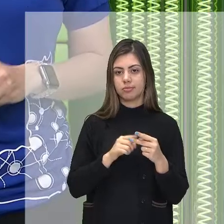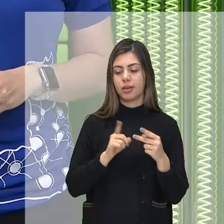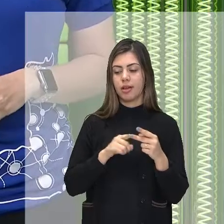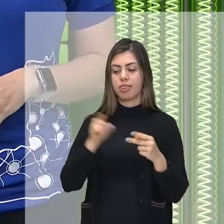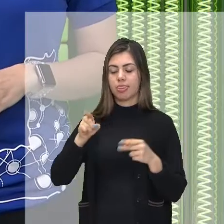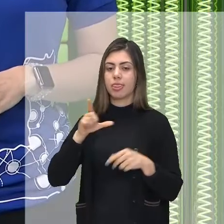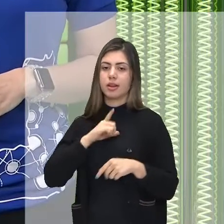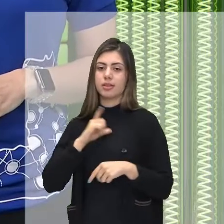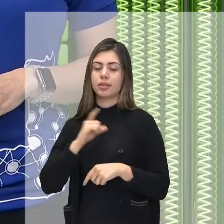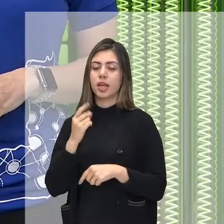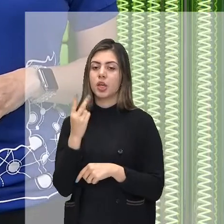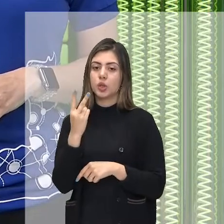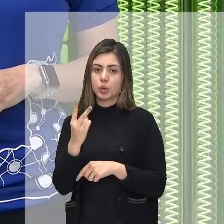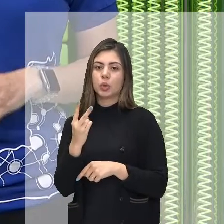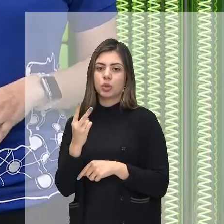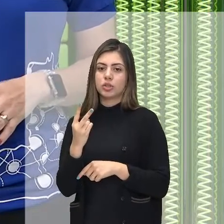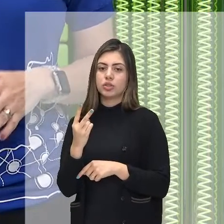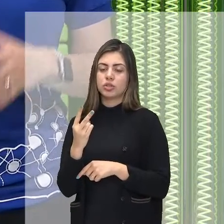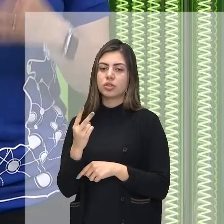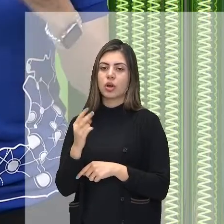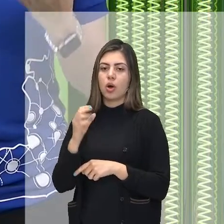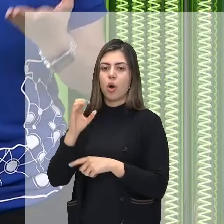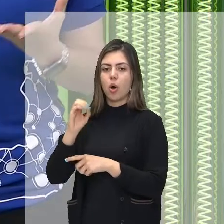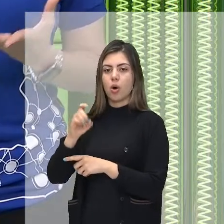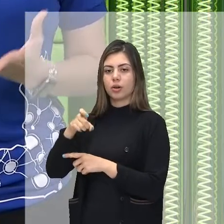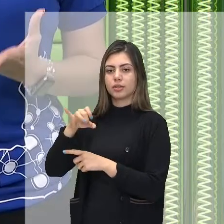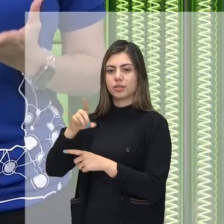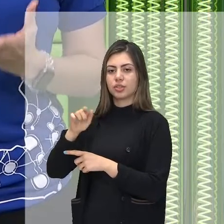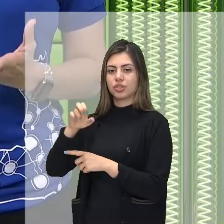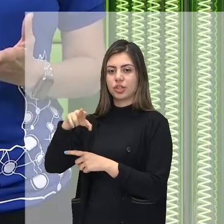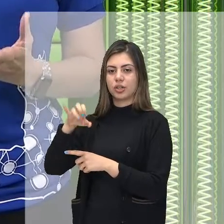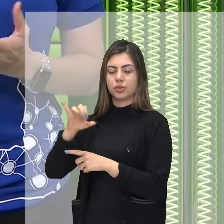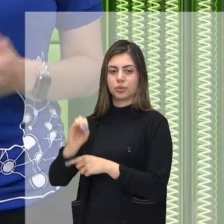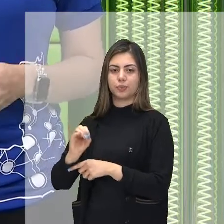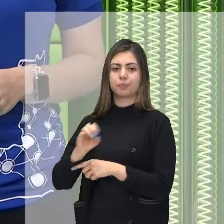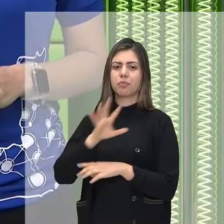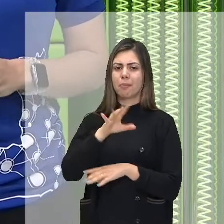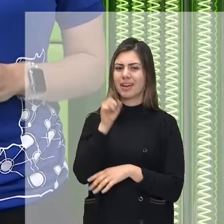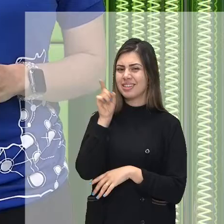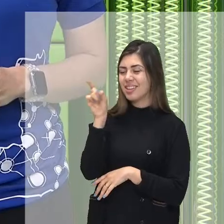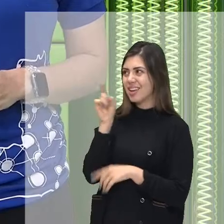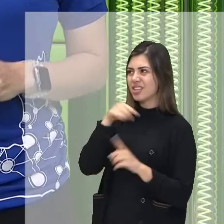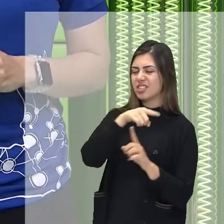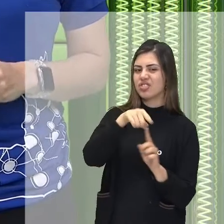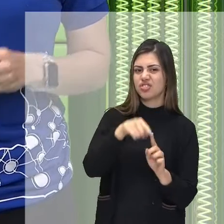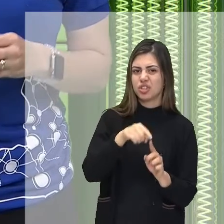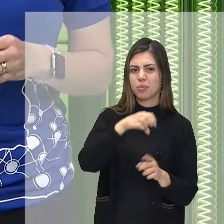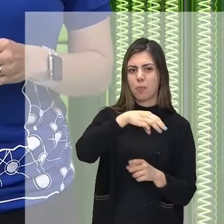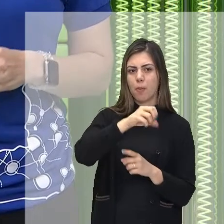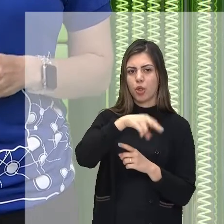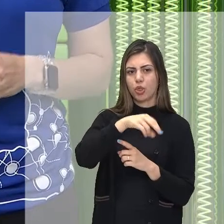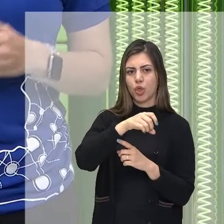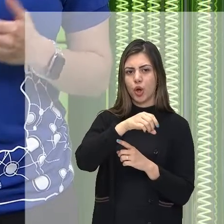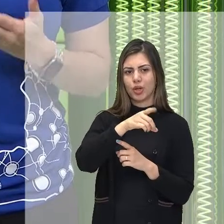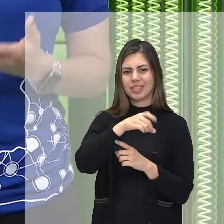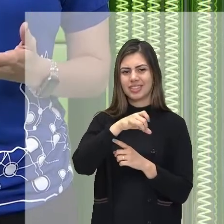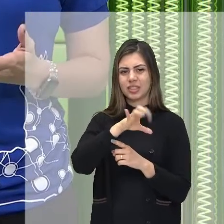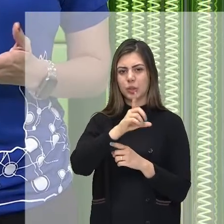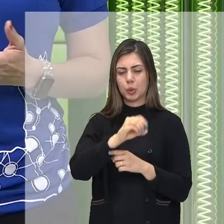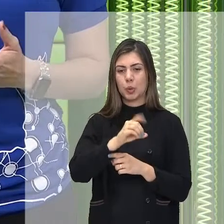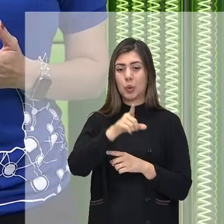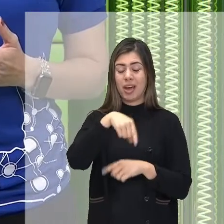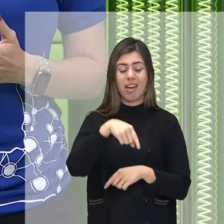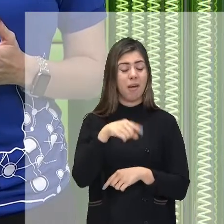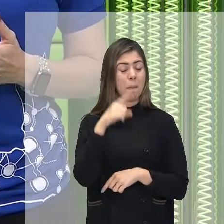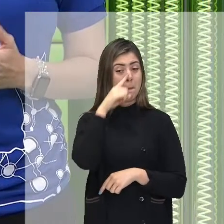molécula, certo? O monóxido de carbono é um gás muito perigoso. Os sintomas causados pela